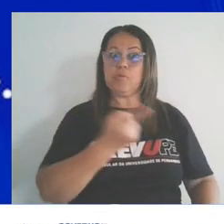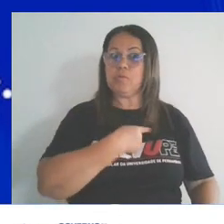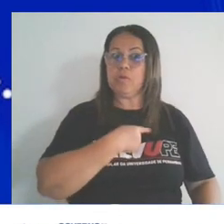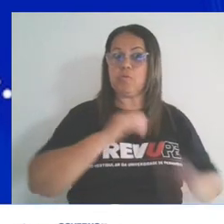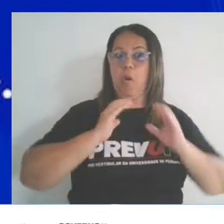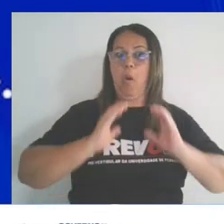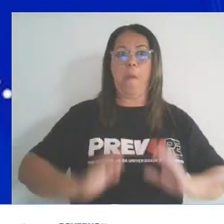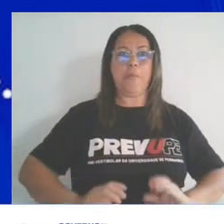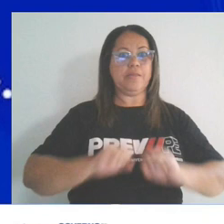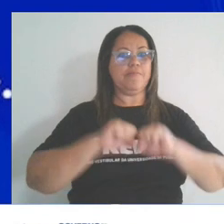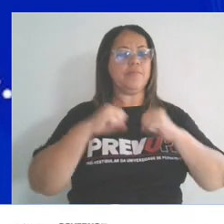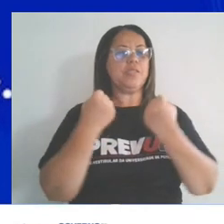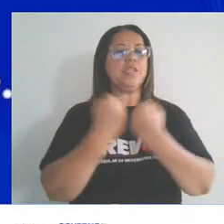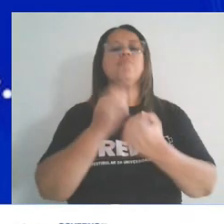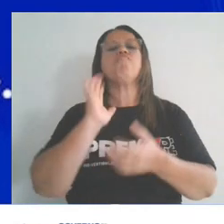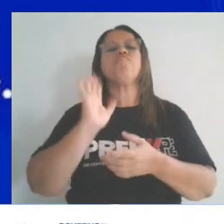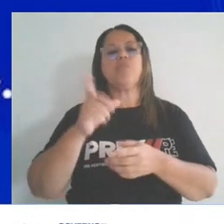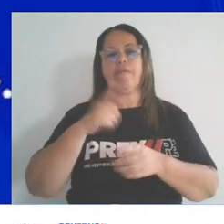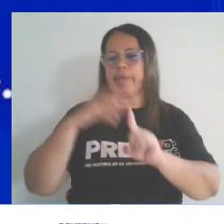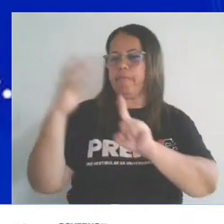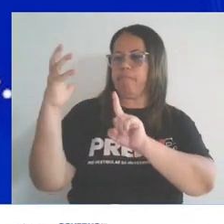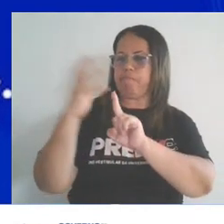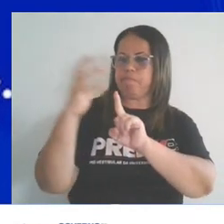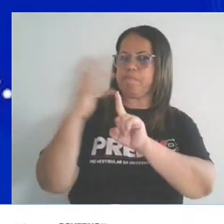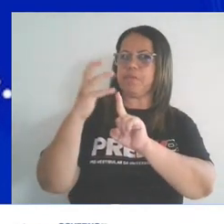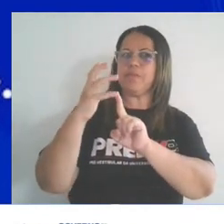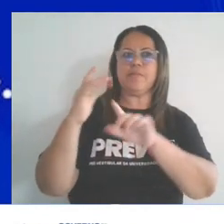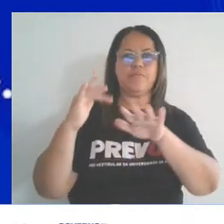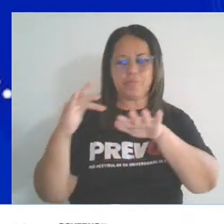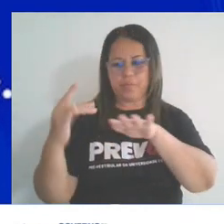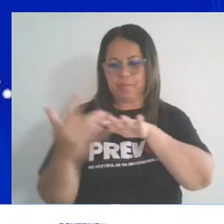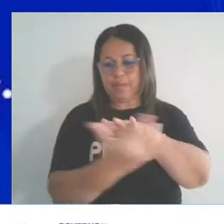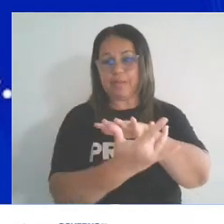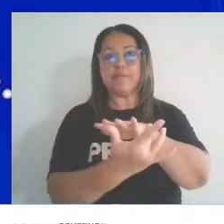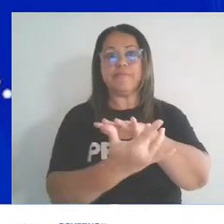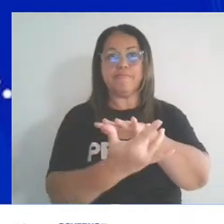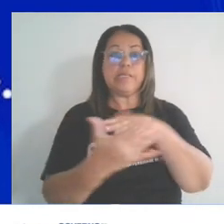estão influenciados por essas redes digitais. Nesse sentido,